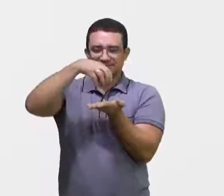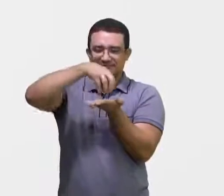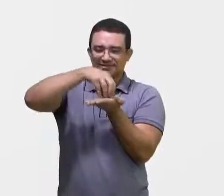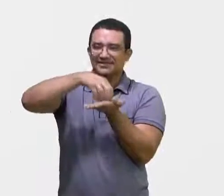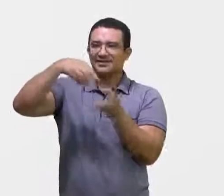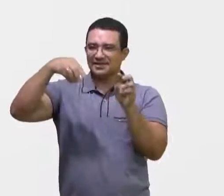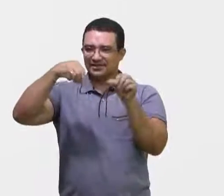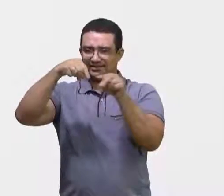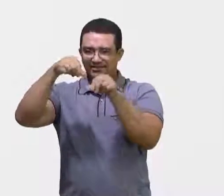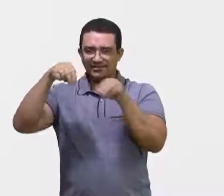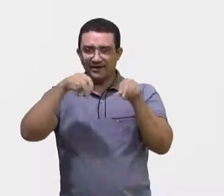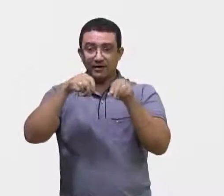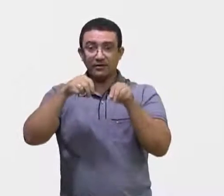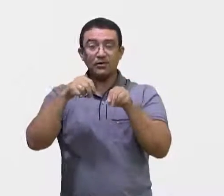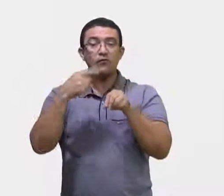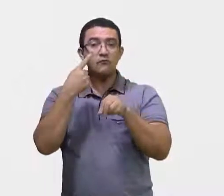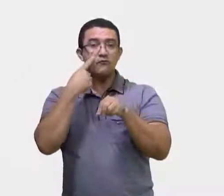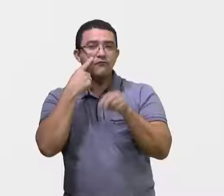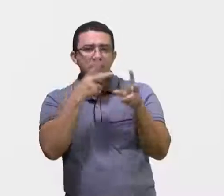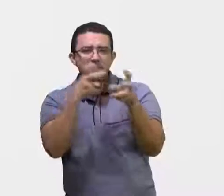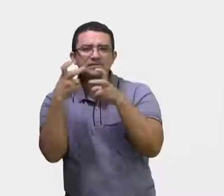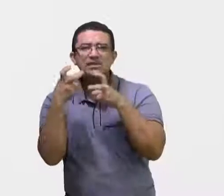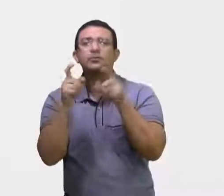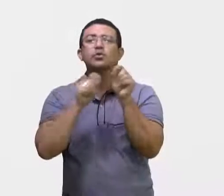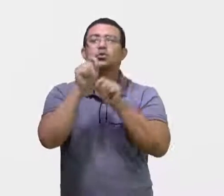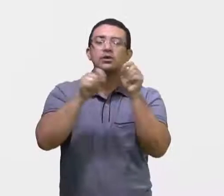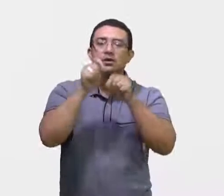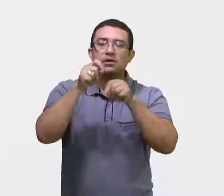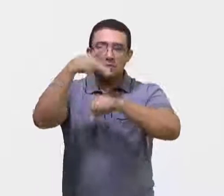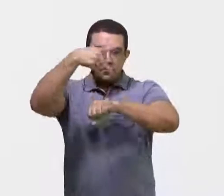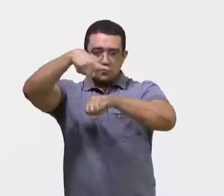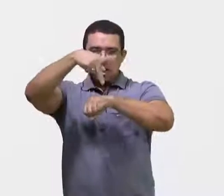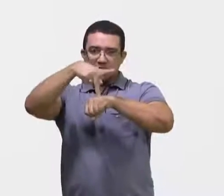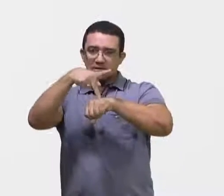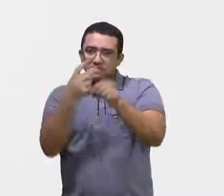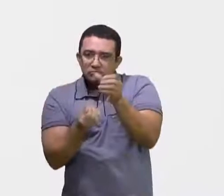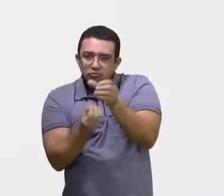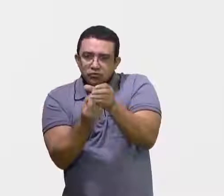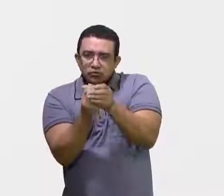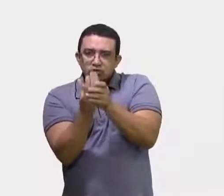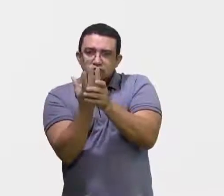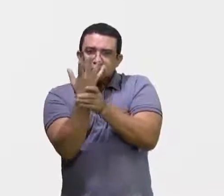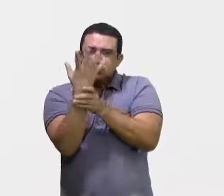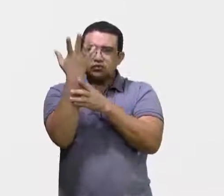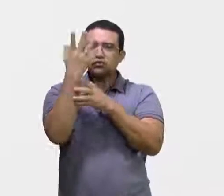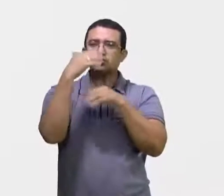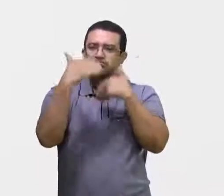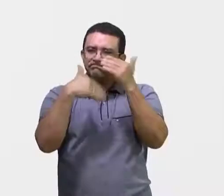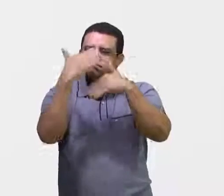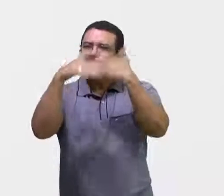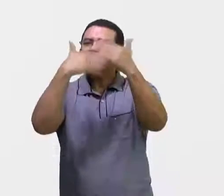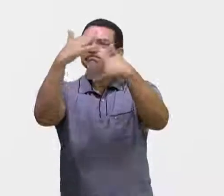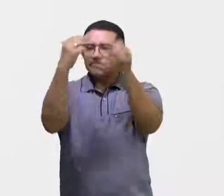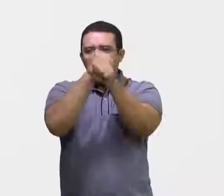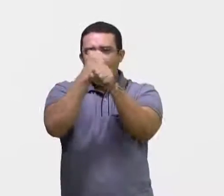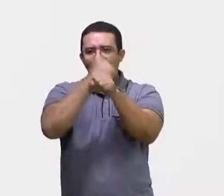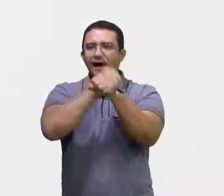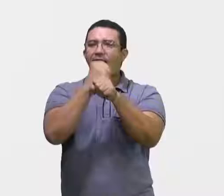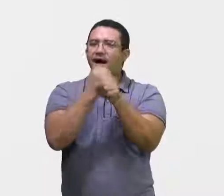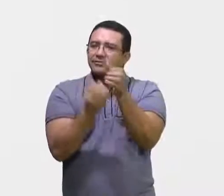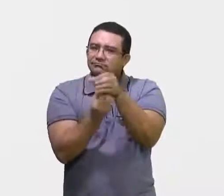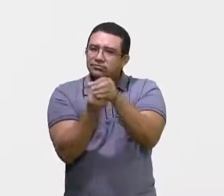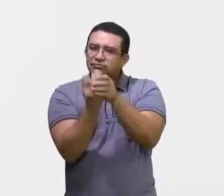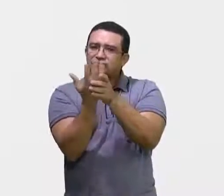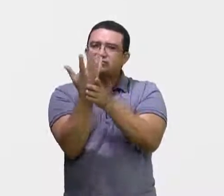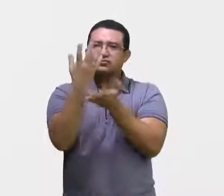ali um país, não é, sendo formado por um conjunto de ilhas, por isso a gente chama de arquipélago. Olha só,